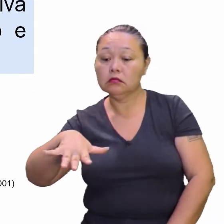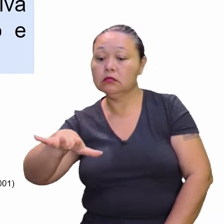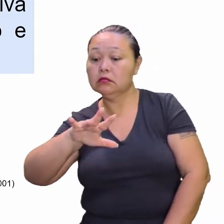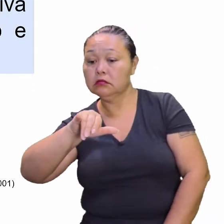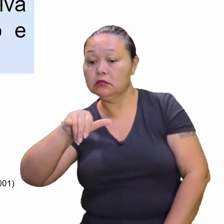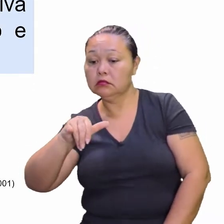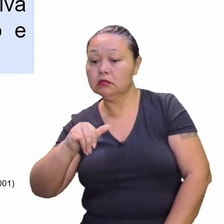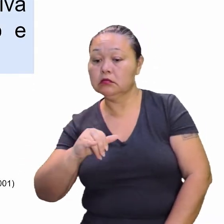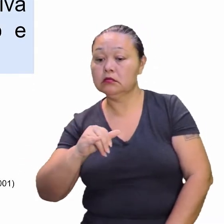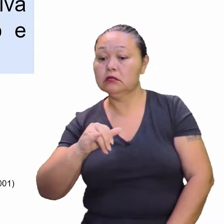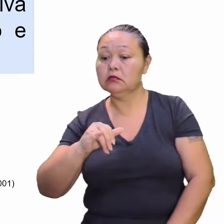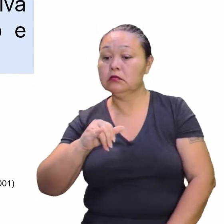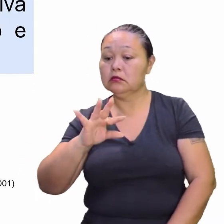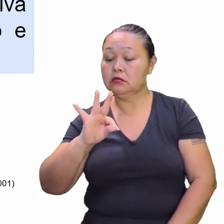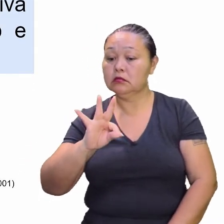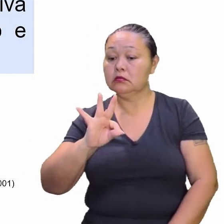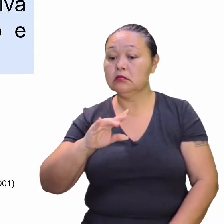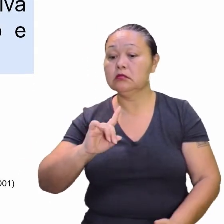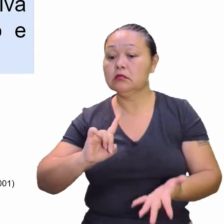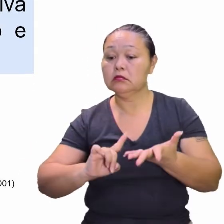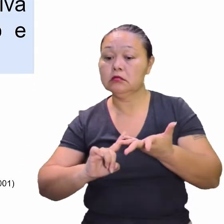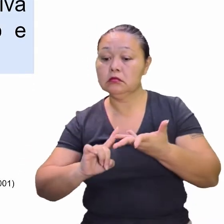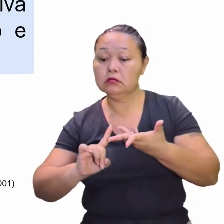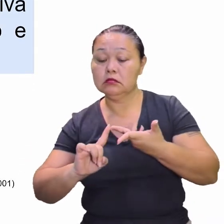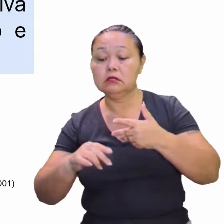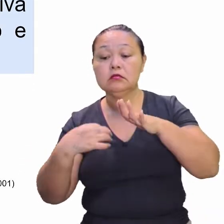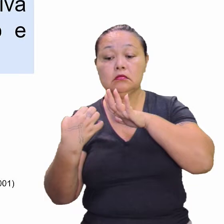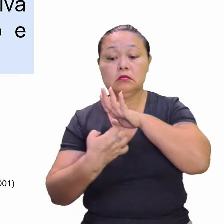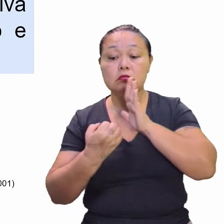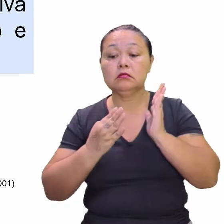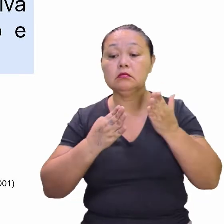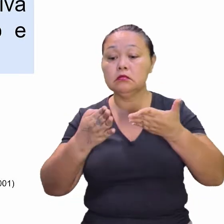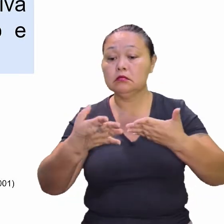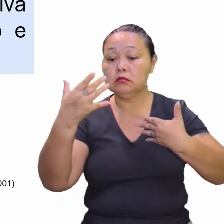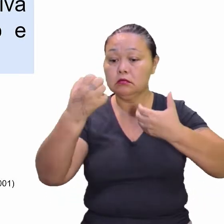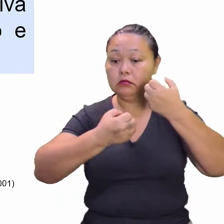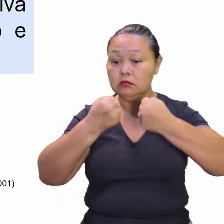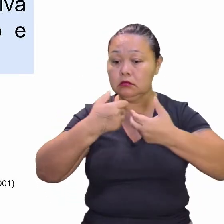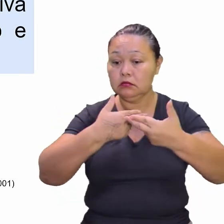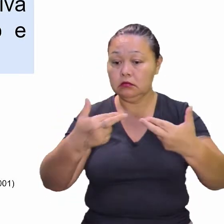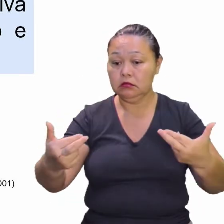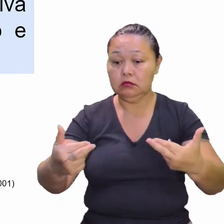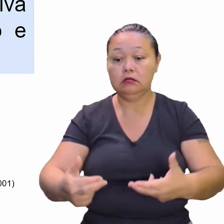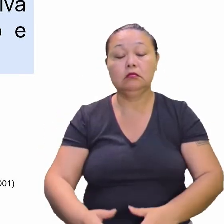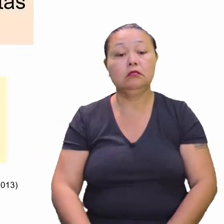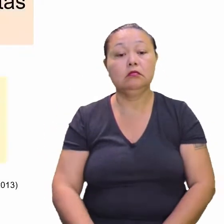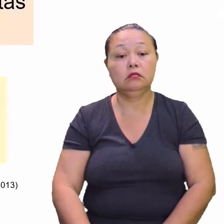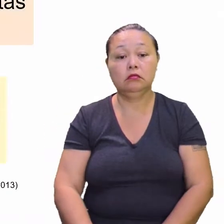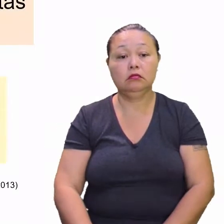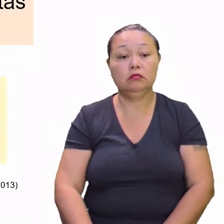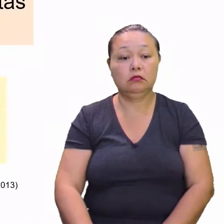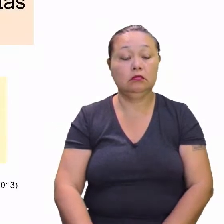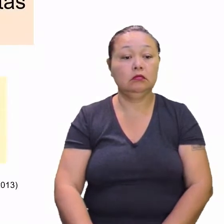região central de Rondônia tem várias indústrias de laticínio. Isso mesmo.